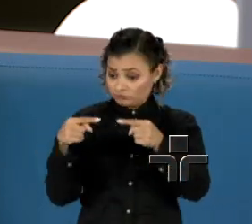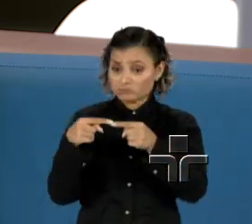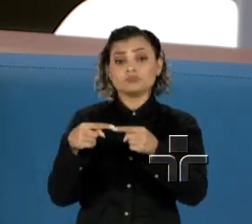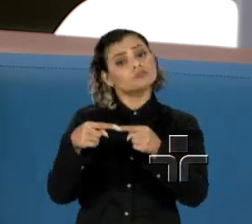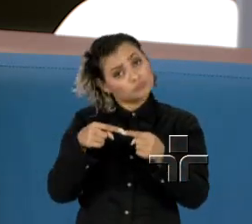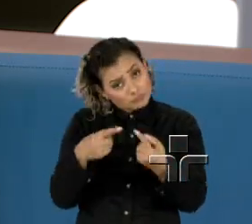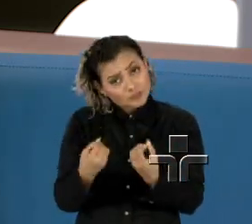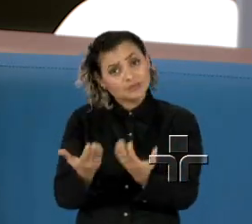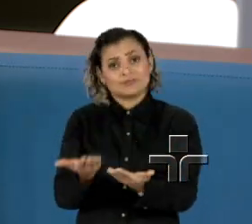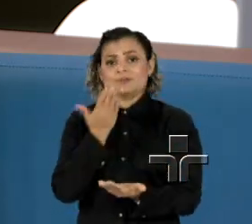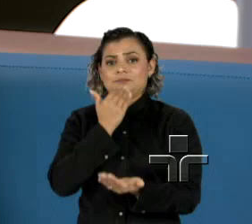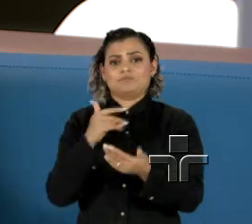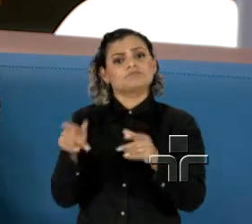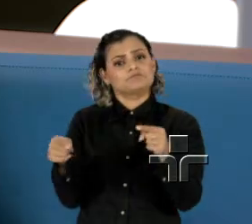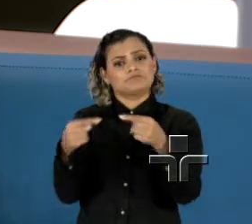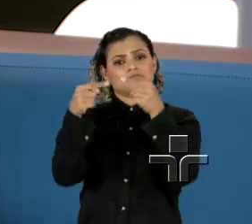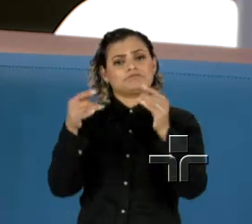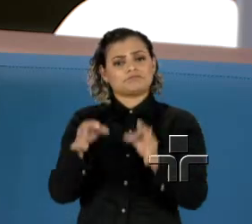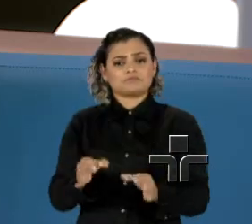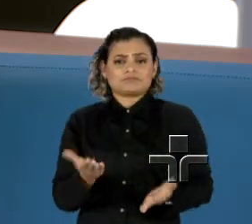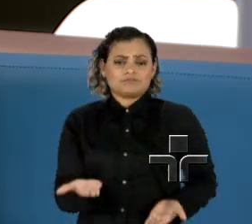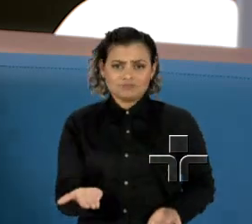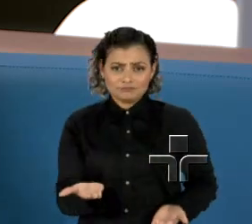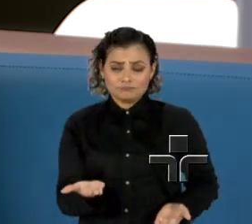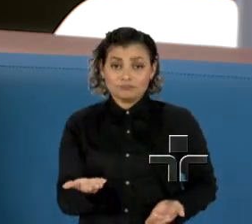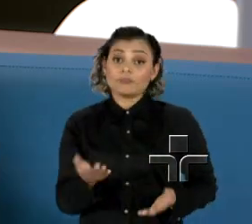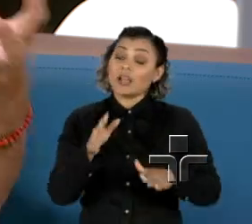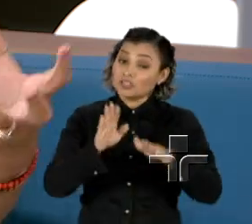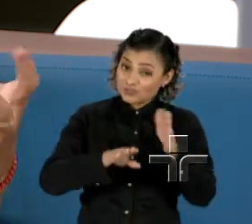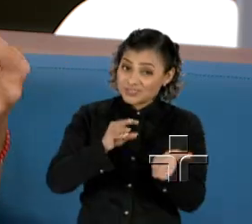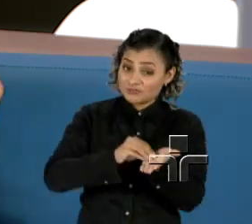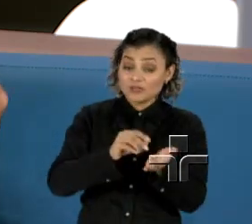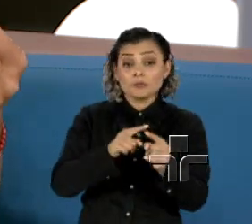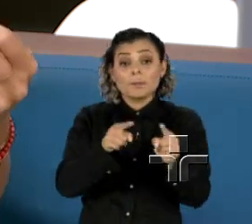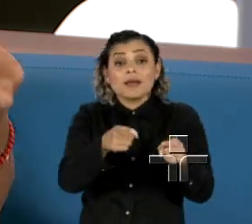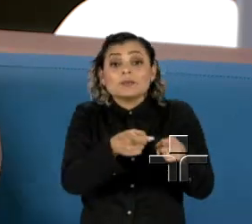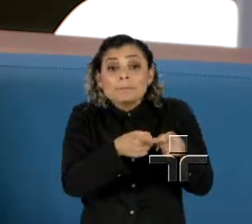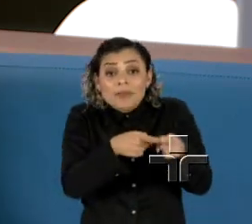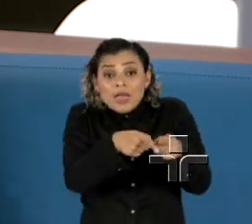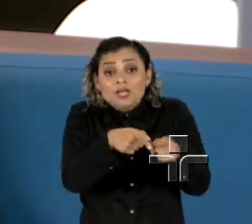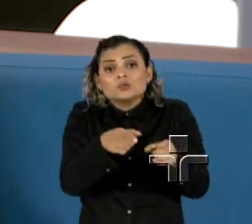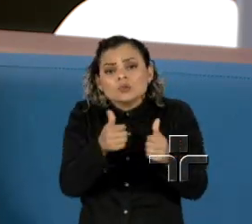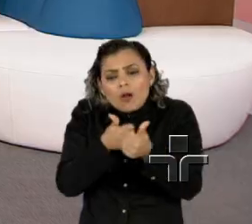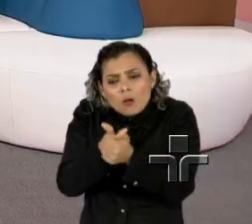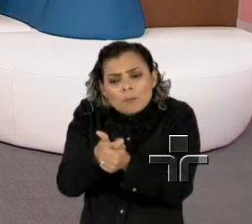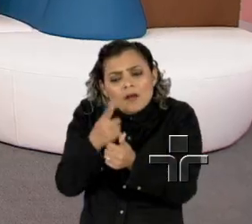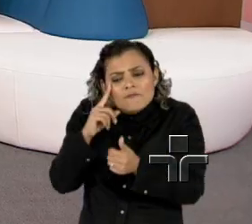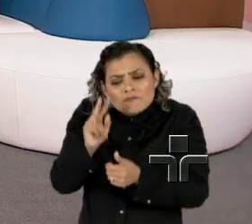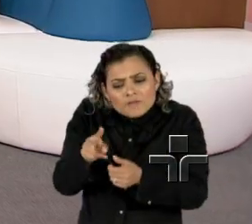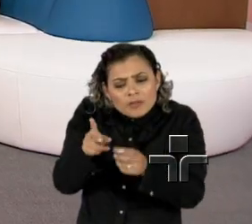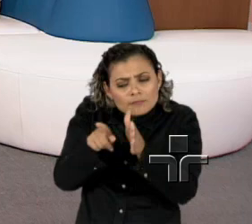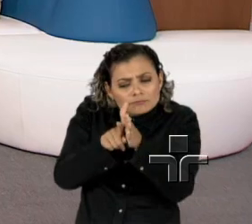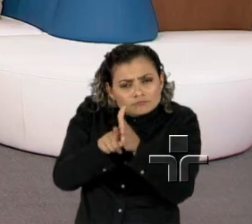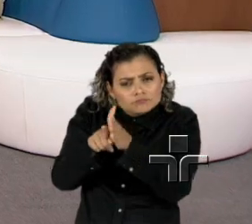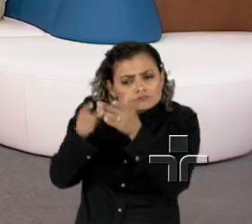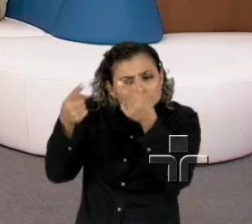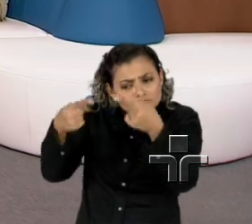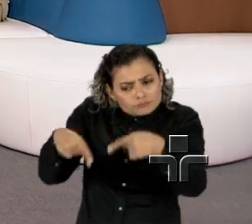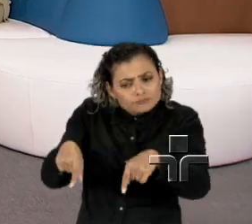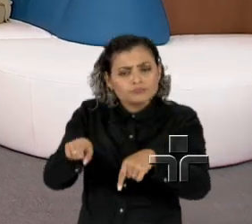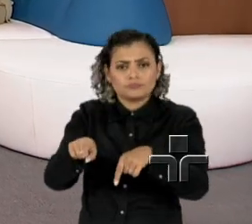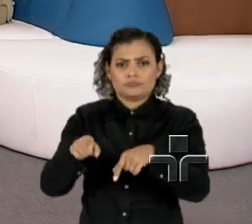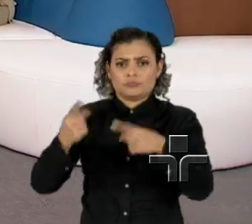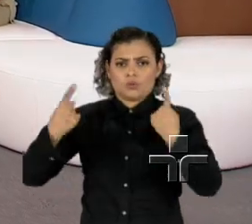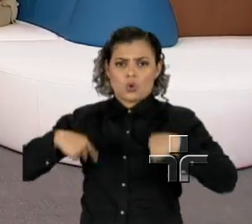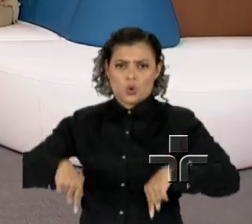nutrientes necessários para esse crescimento. Alguma coisa pode faltar? Sim, mas o pediatra normalmente acompanha isso em determinadas